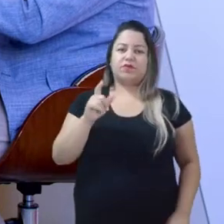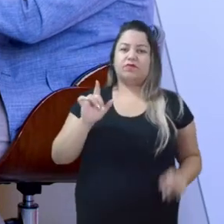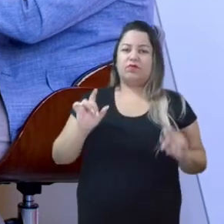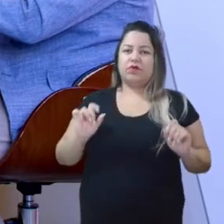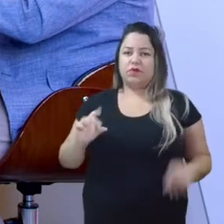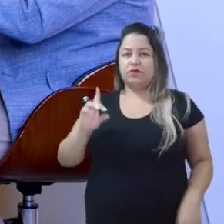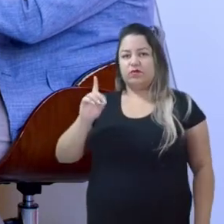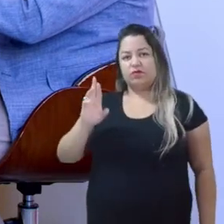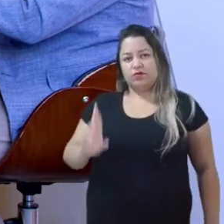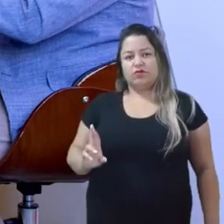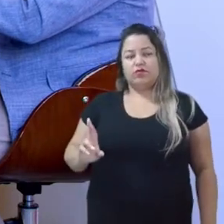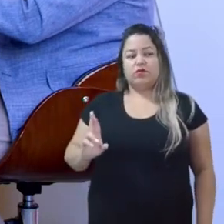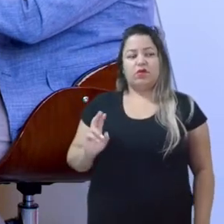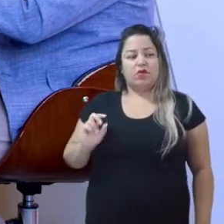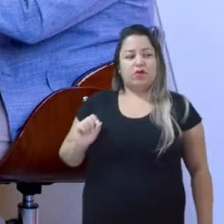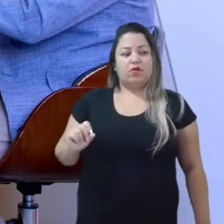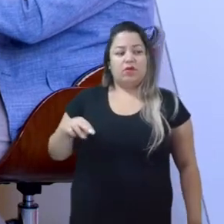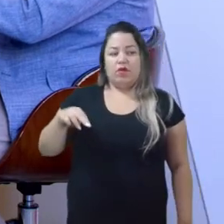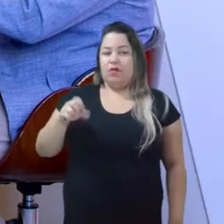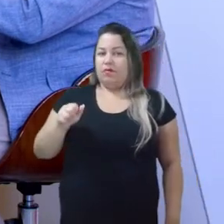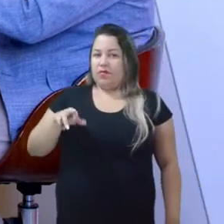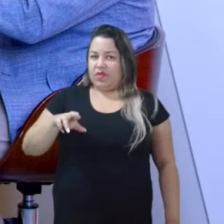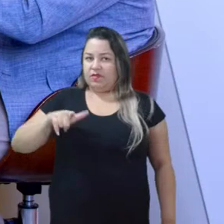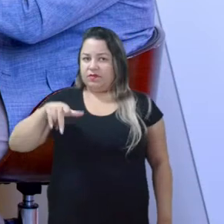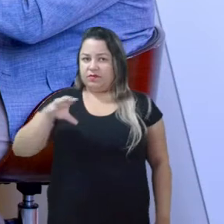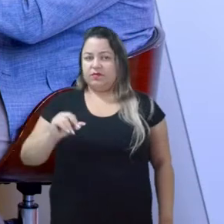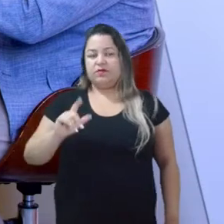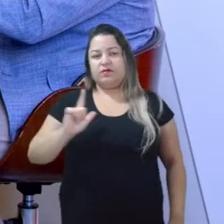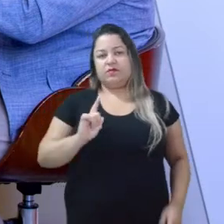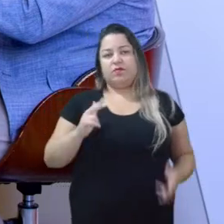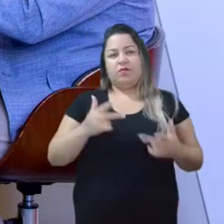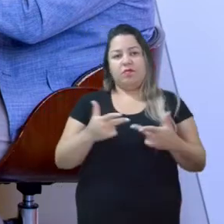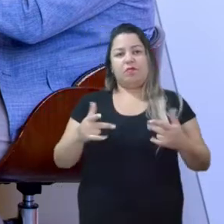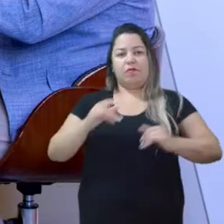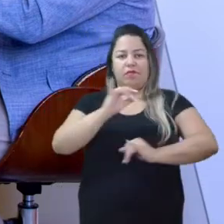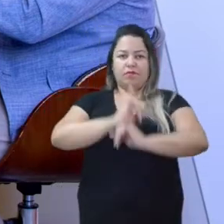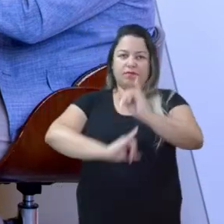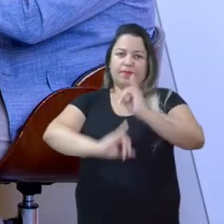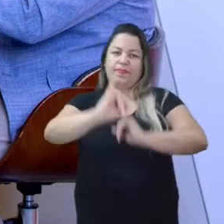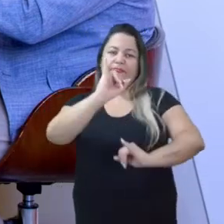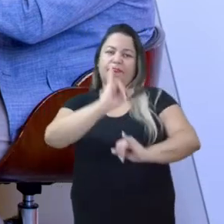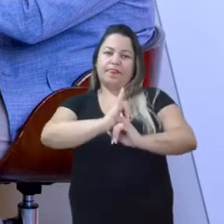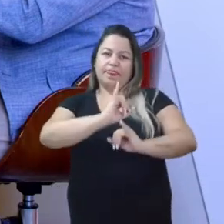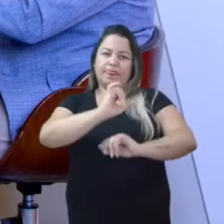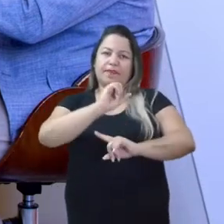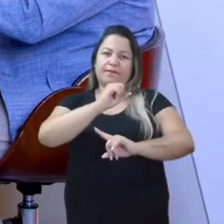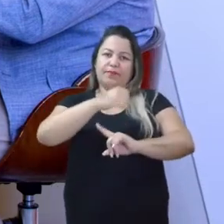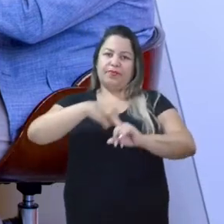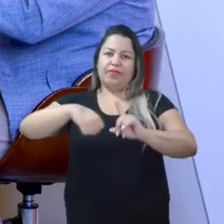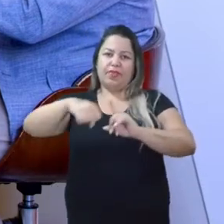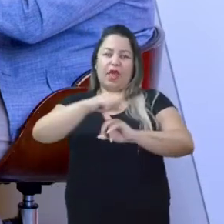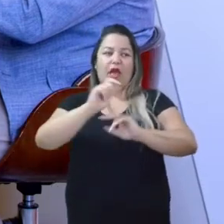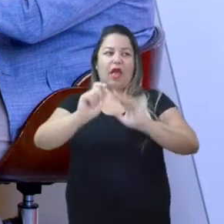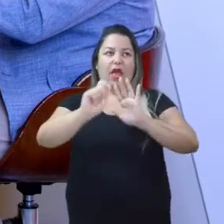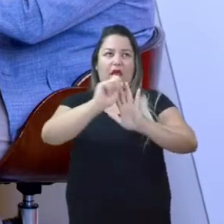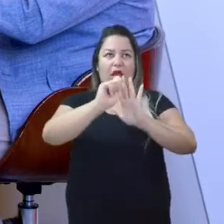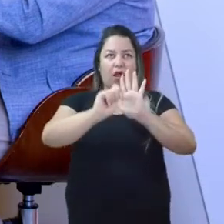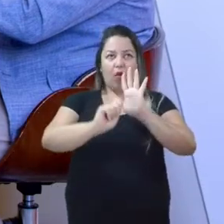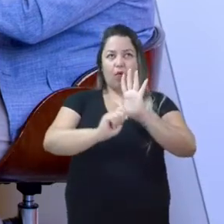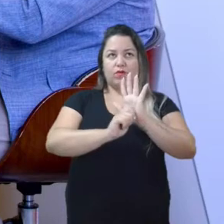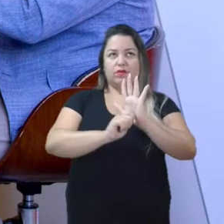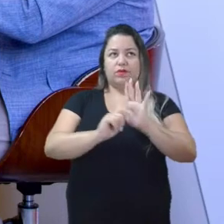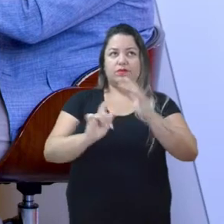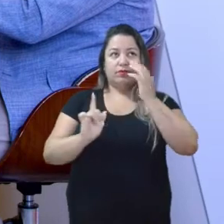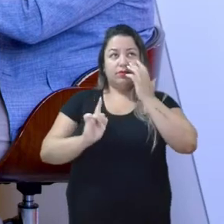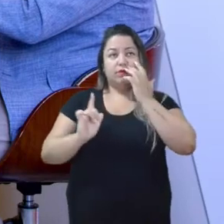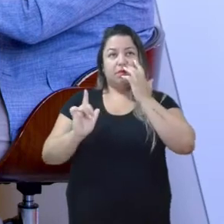é que tem uma coisa na internet, nas redes sociais, que se chama algoritmos, né? E os algoritmos, eles são